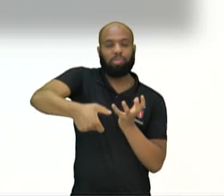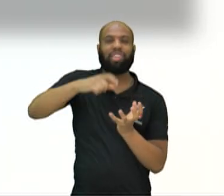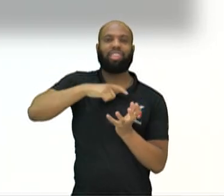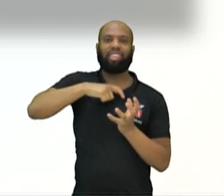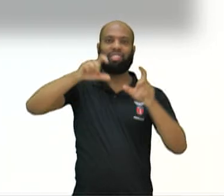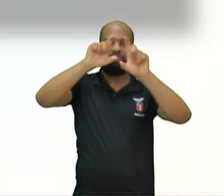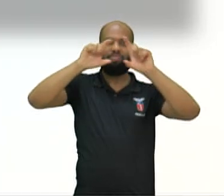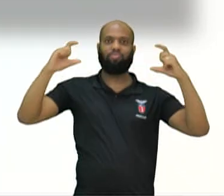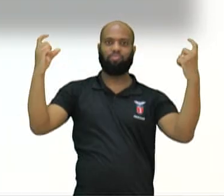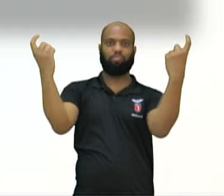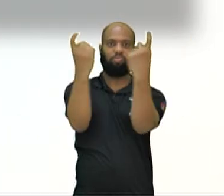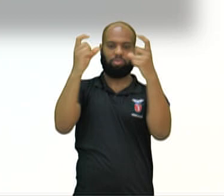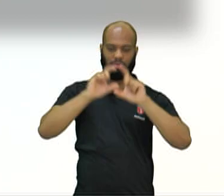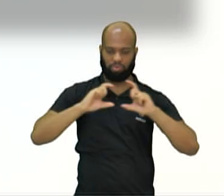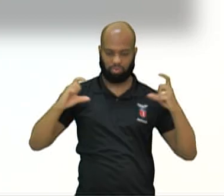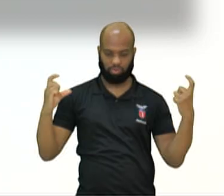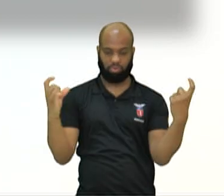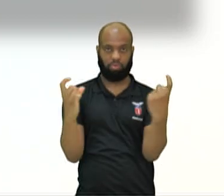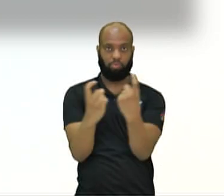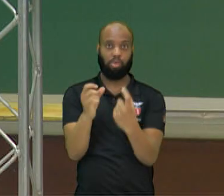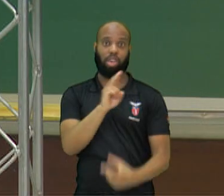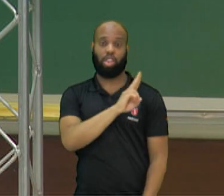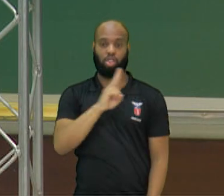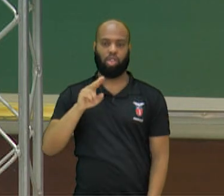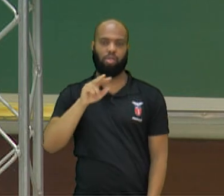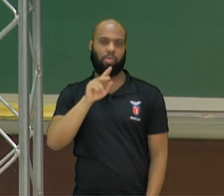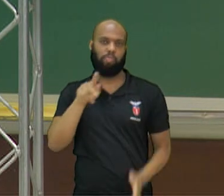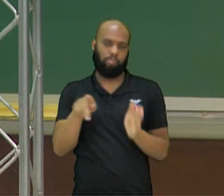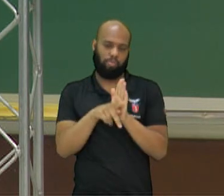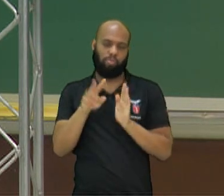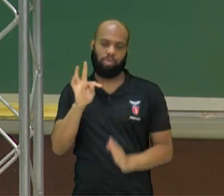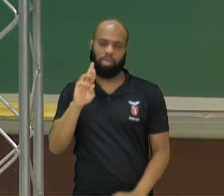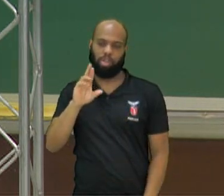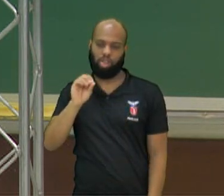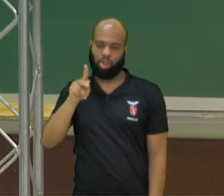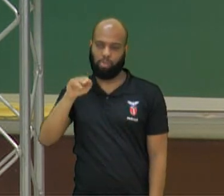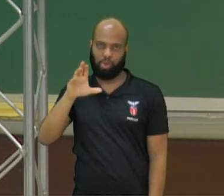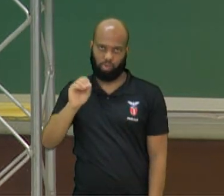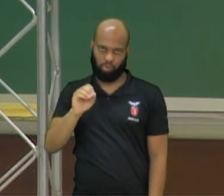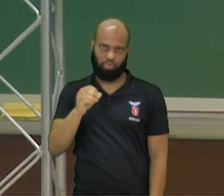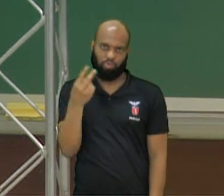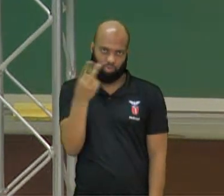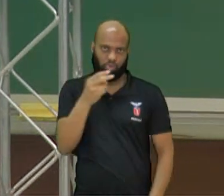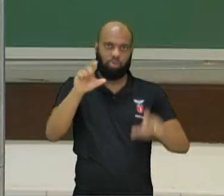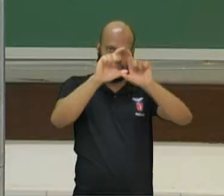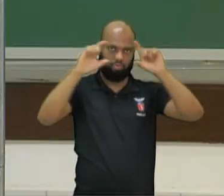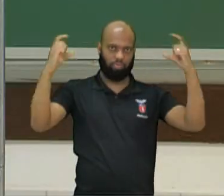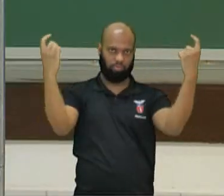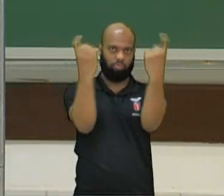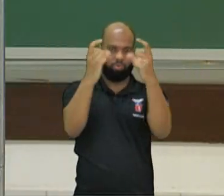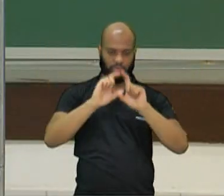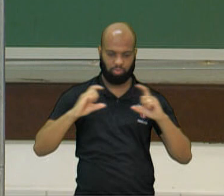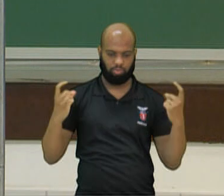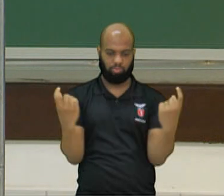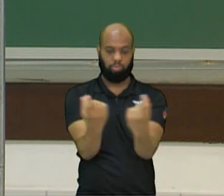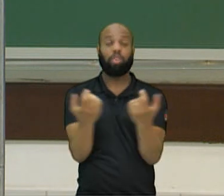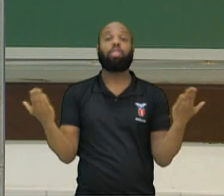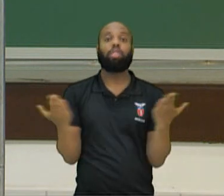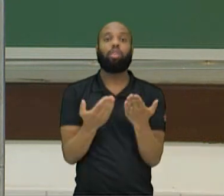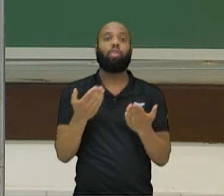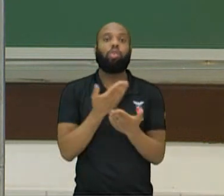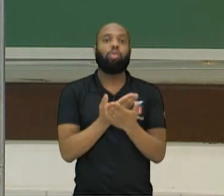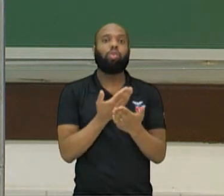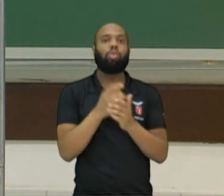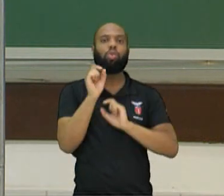de Capricórnio é o clima tropical, como já vimos anteriormente. Dando continuidade à nossa aula, nós vamos agora falar sobre o